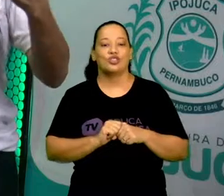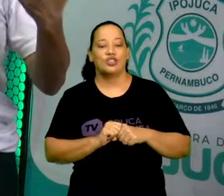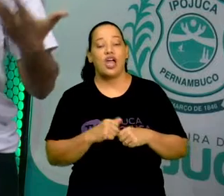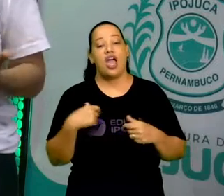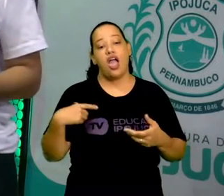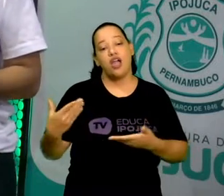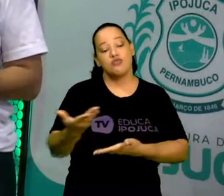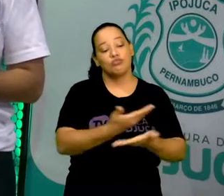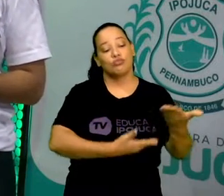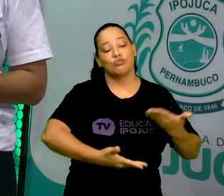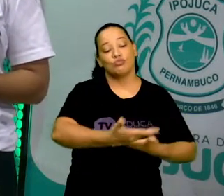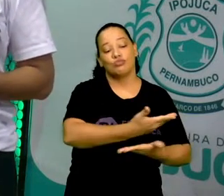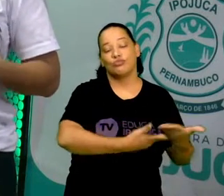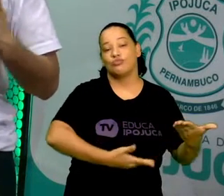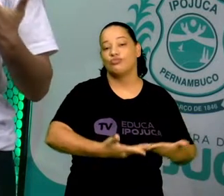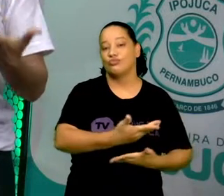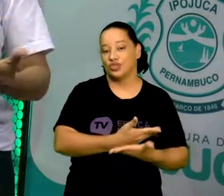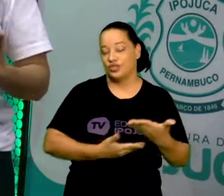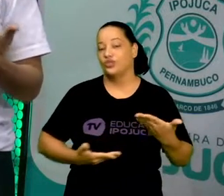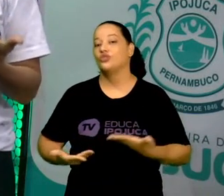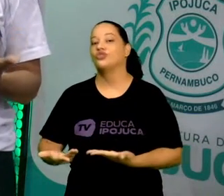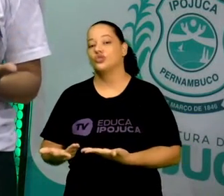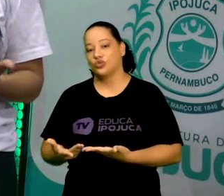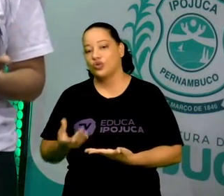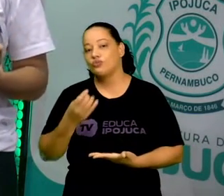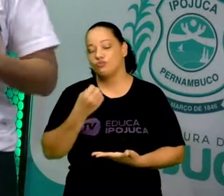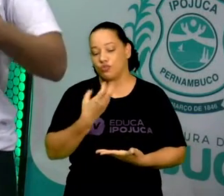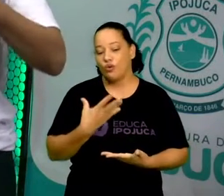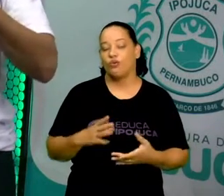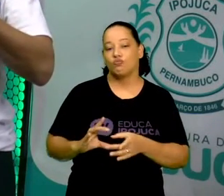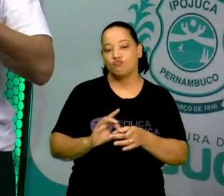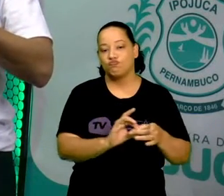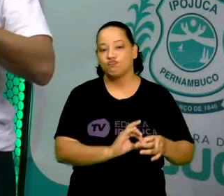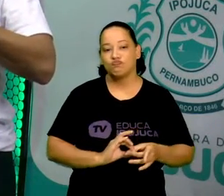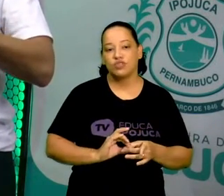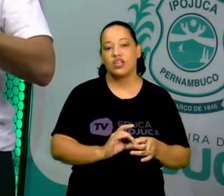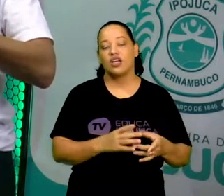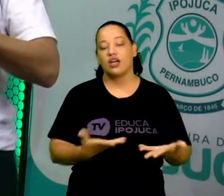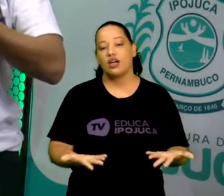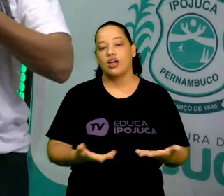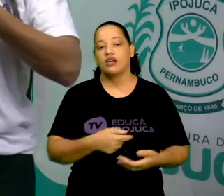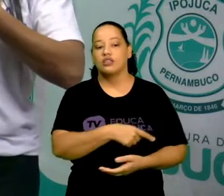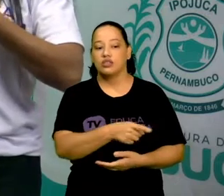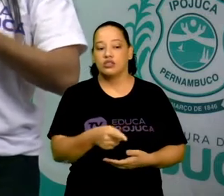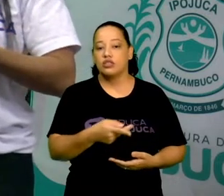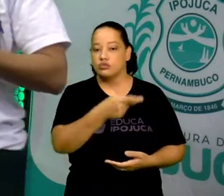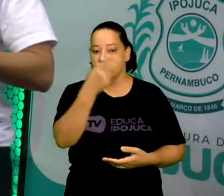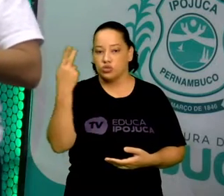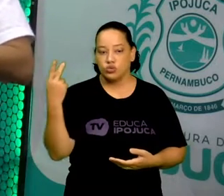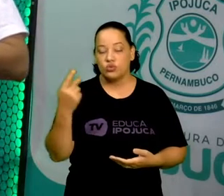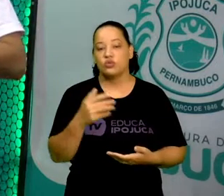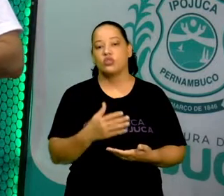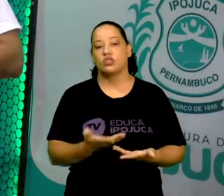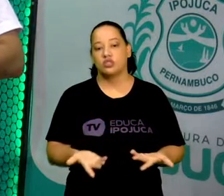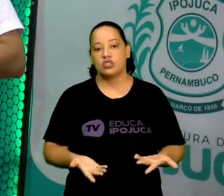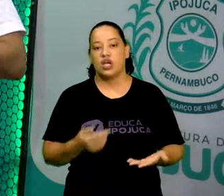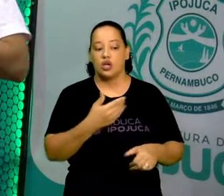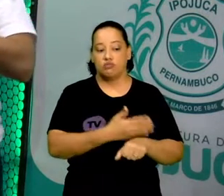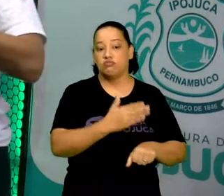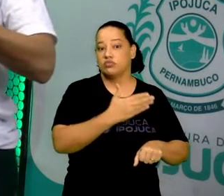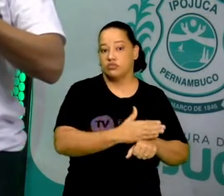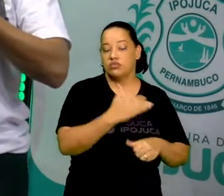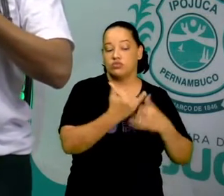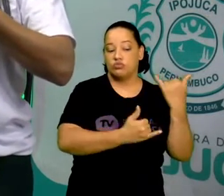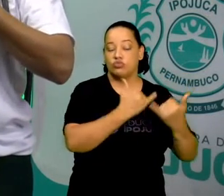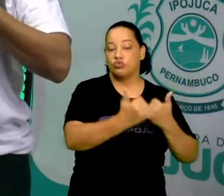uma integração entre as pessoas é uma socialização e ao mesmo tempo você e prática um certo